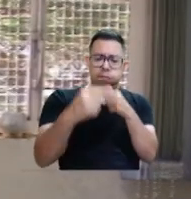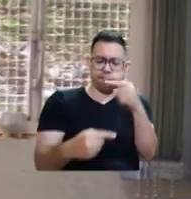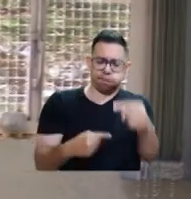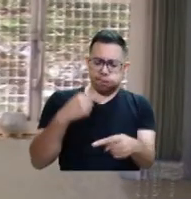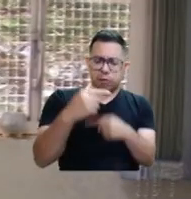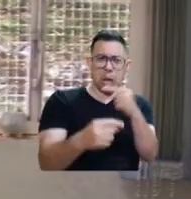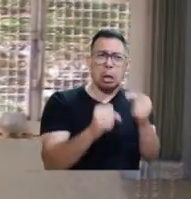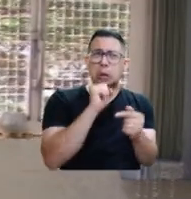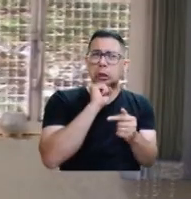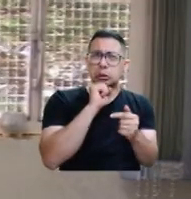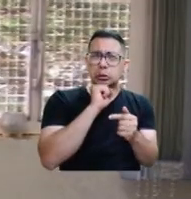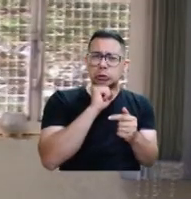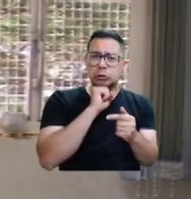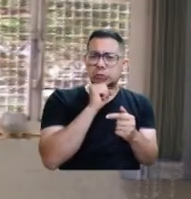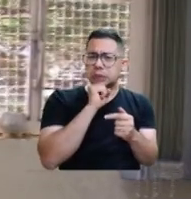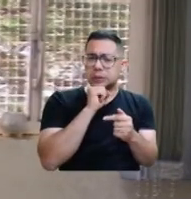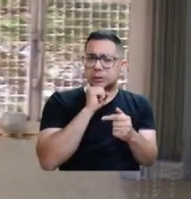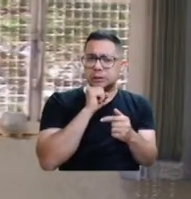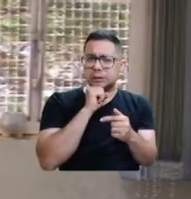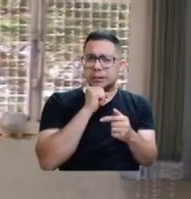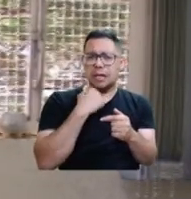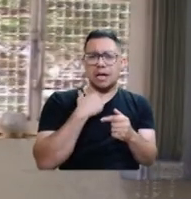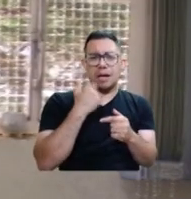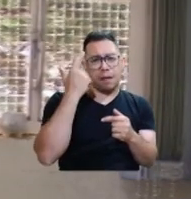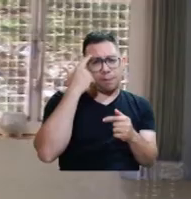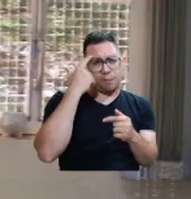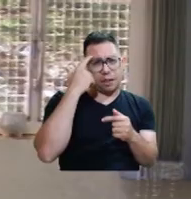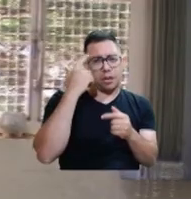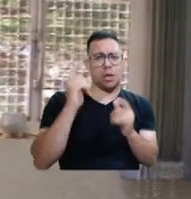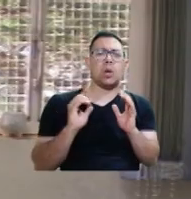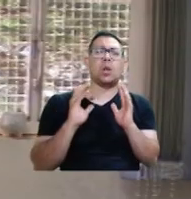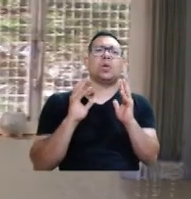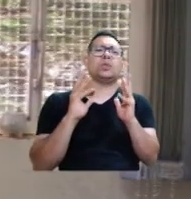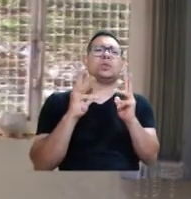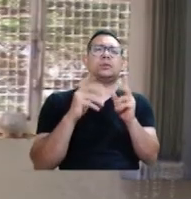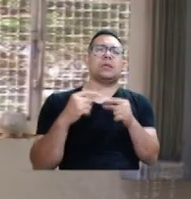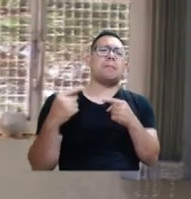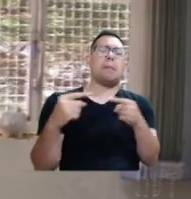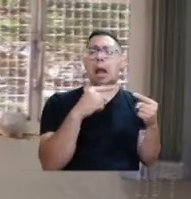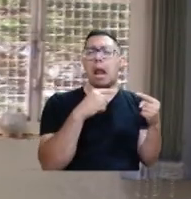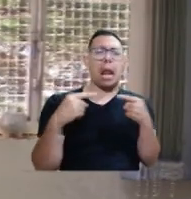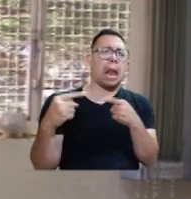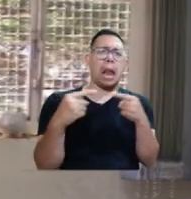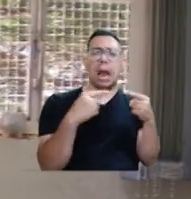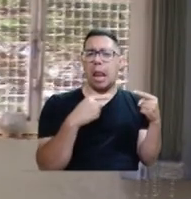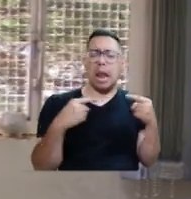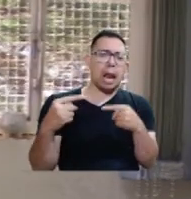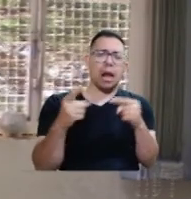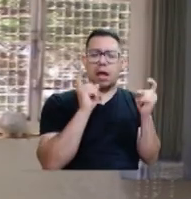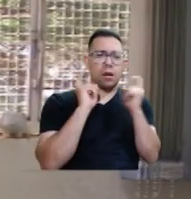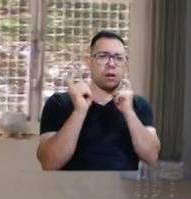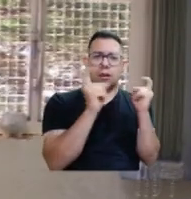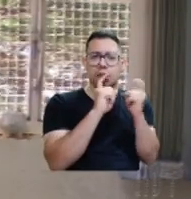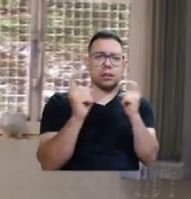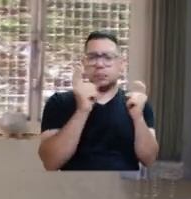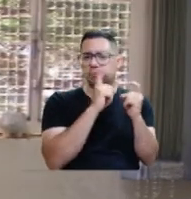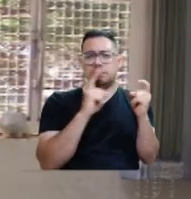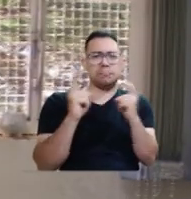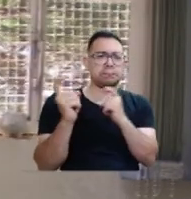já não estaria aberto a receber por causa do perigo de incêndio. Então tudo isso foi permeado durante